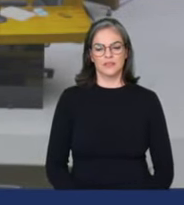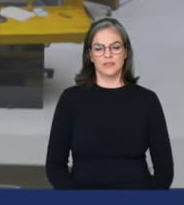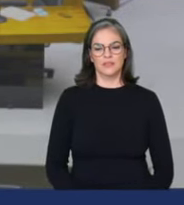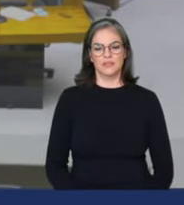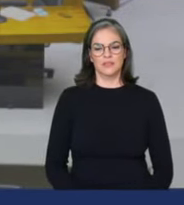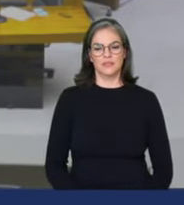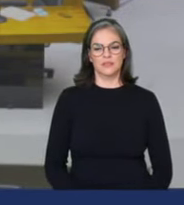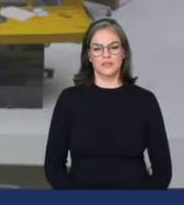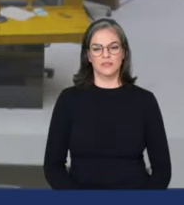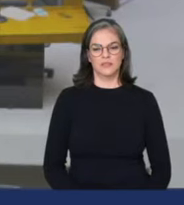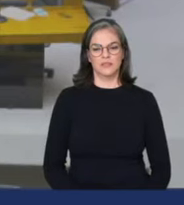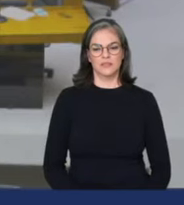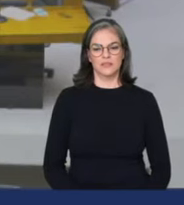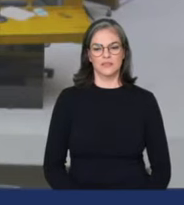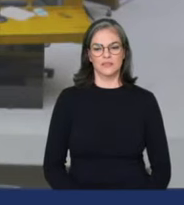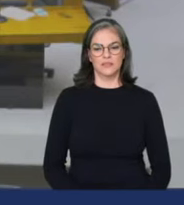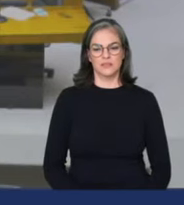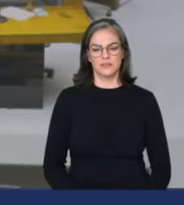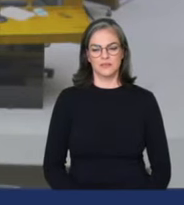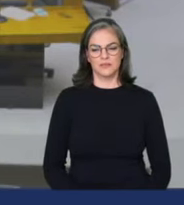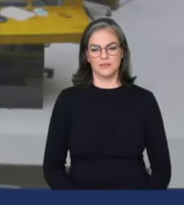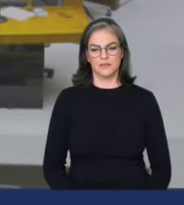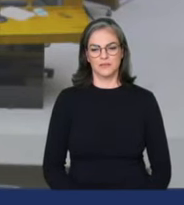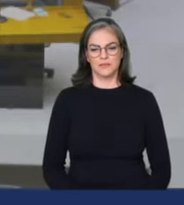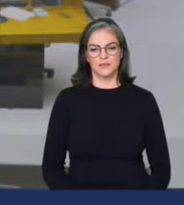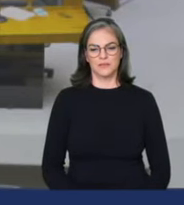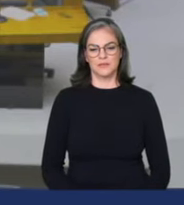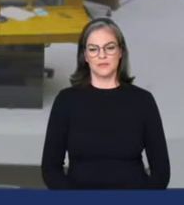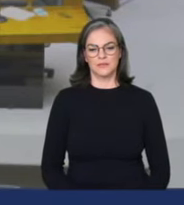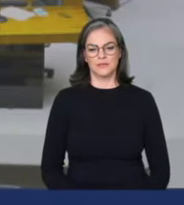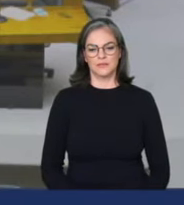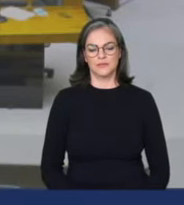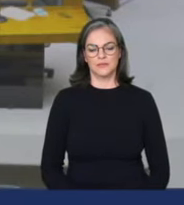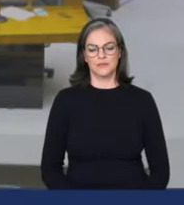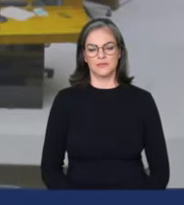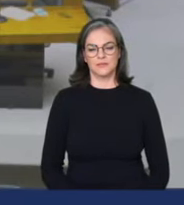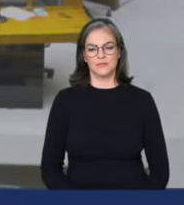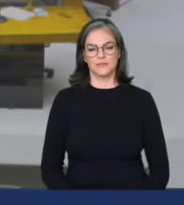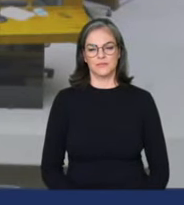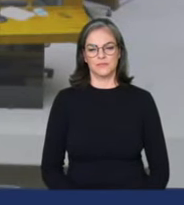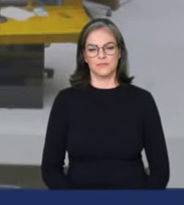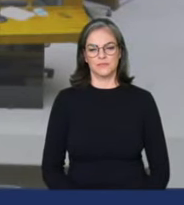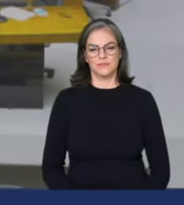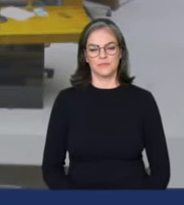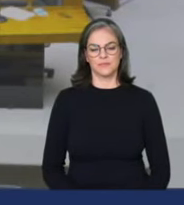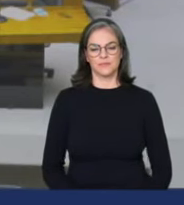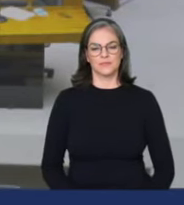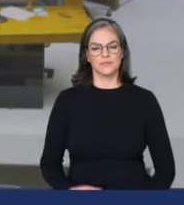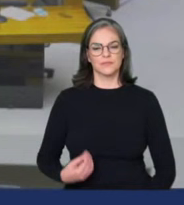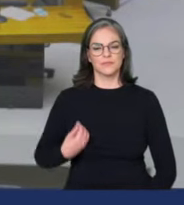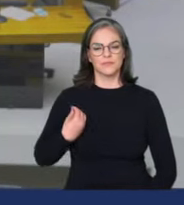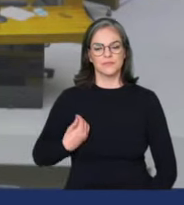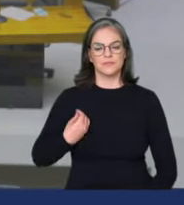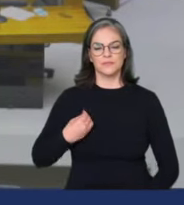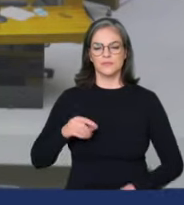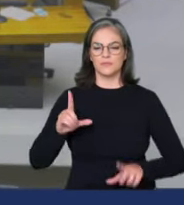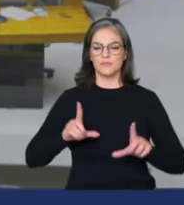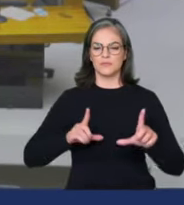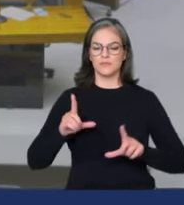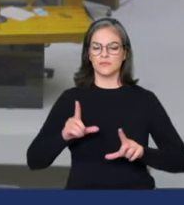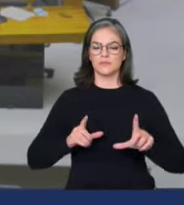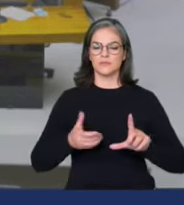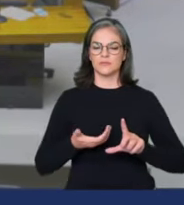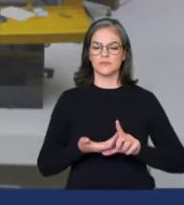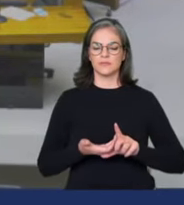Bom, agora em Brasília, 10 horas e 36 minutos, você acompanha ao vivo conosco aqui na TV e na Rádio Câmara, direto do plenário Ulisses Guimarães,